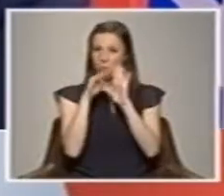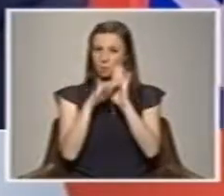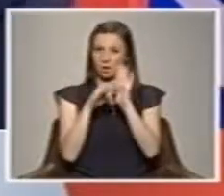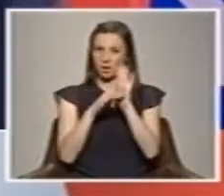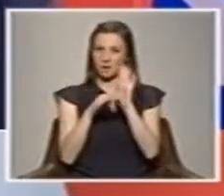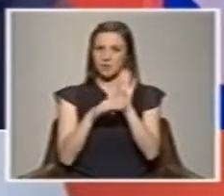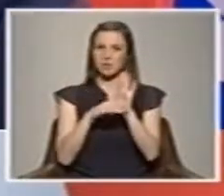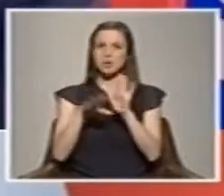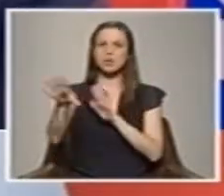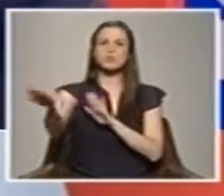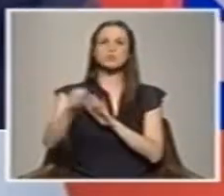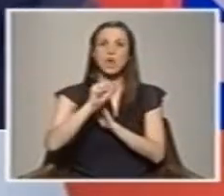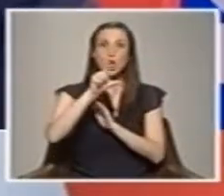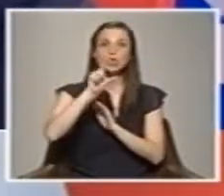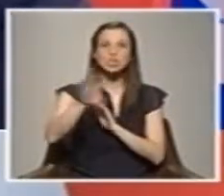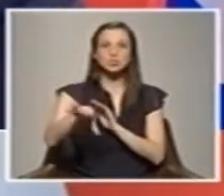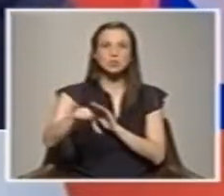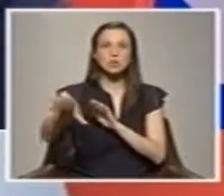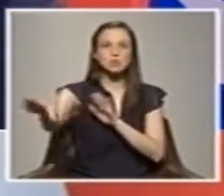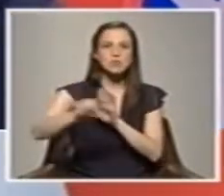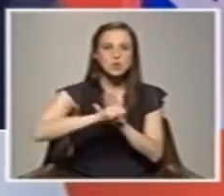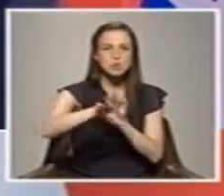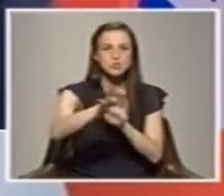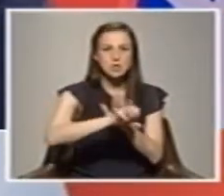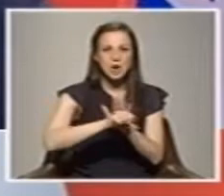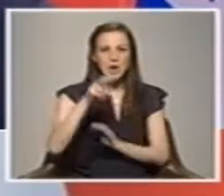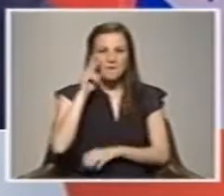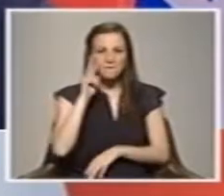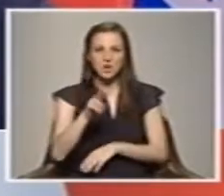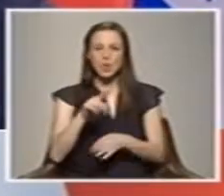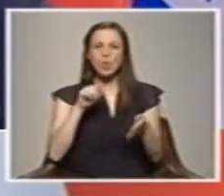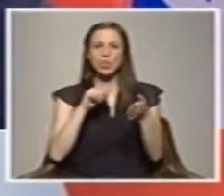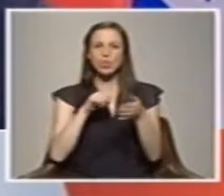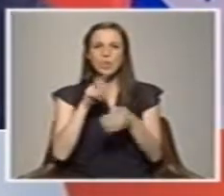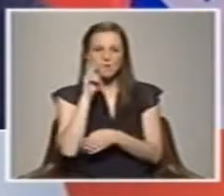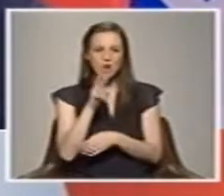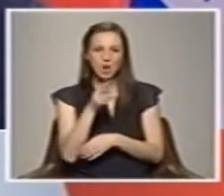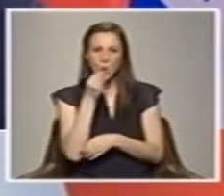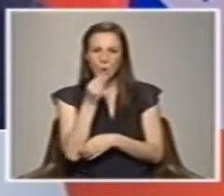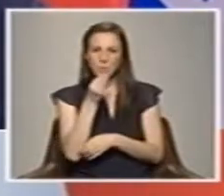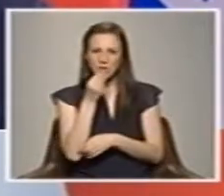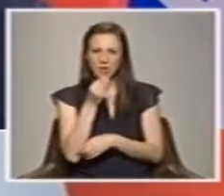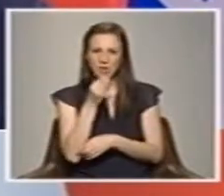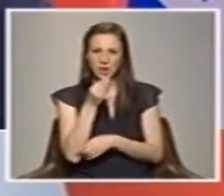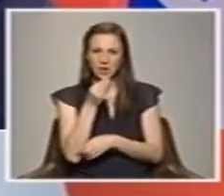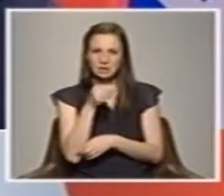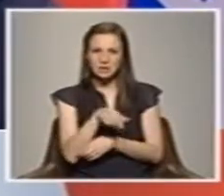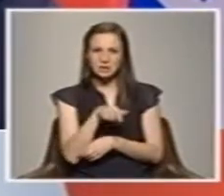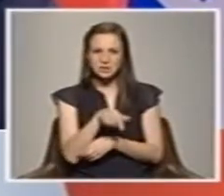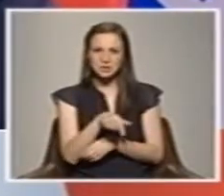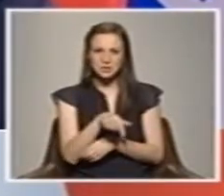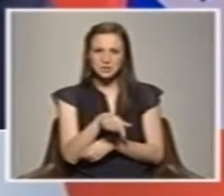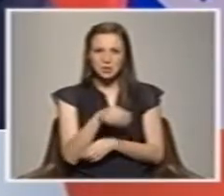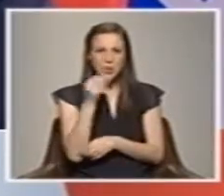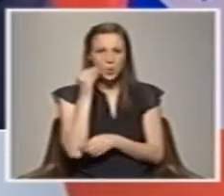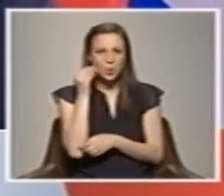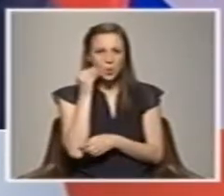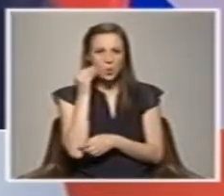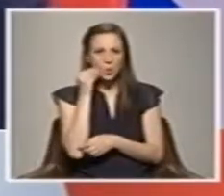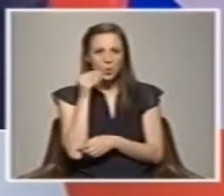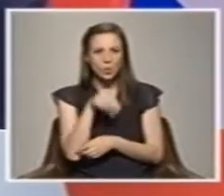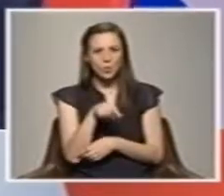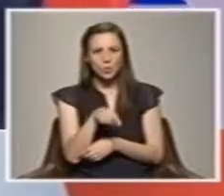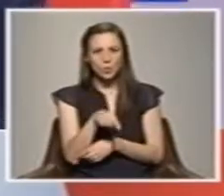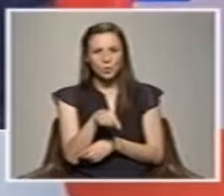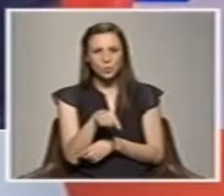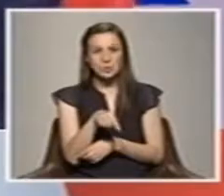indo buscar aos caixotes do lixo e testando por métodos domésticos caseiros, a forma como os elementos